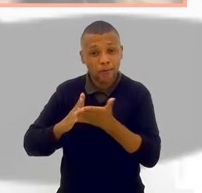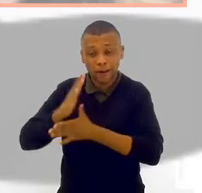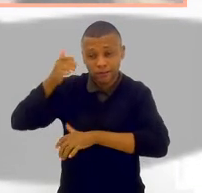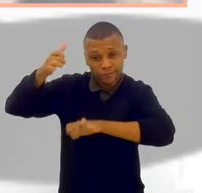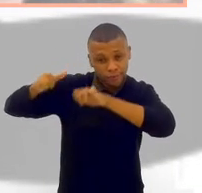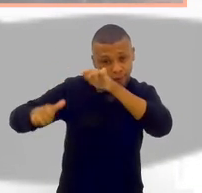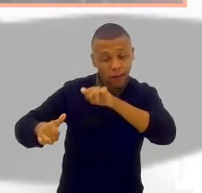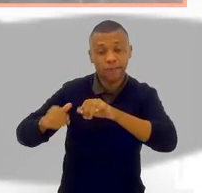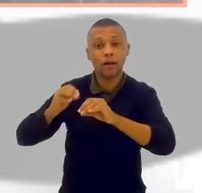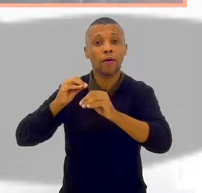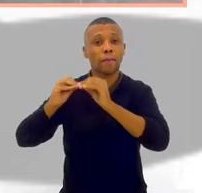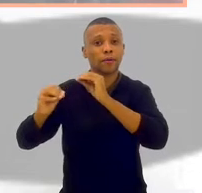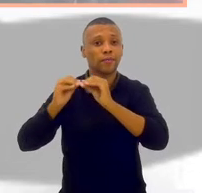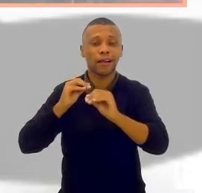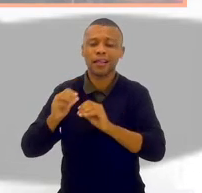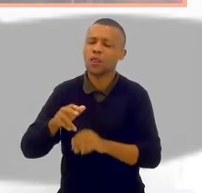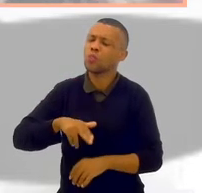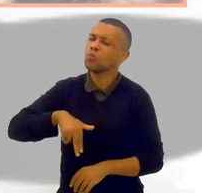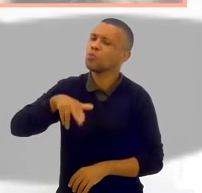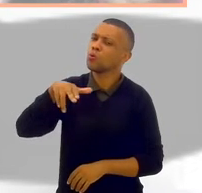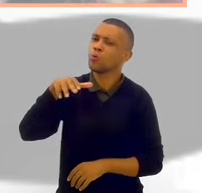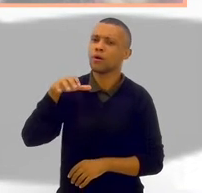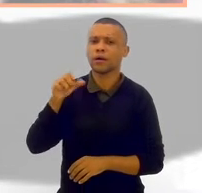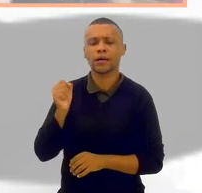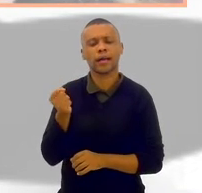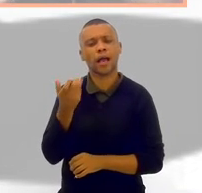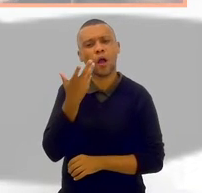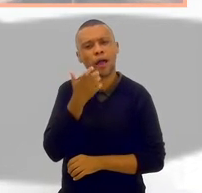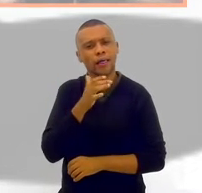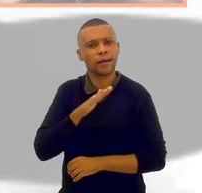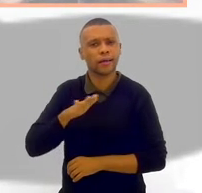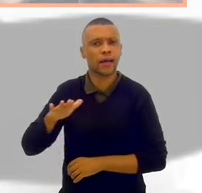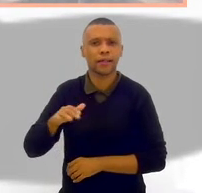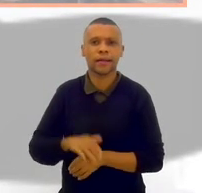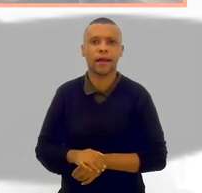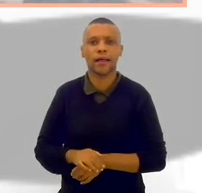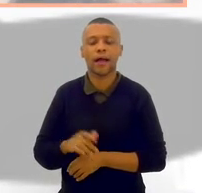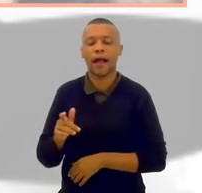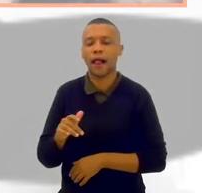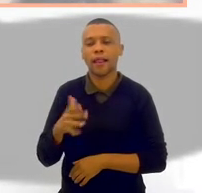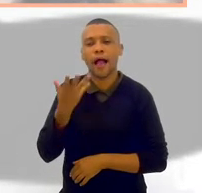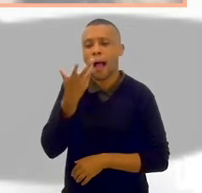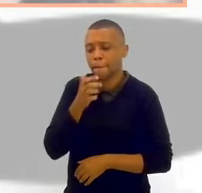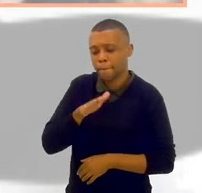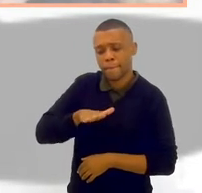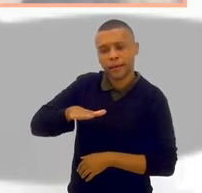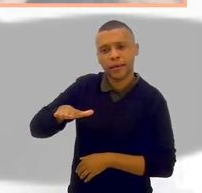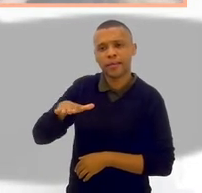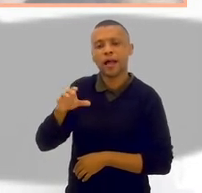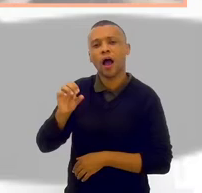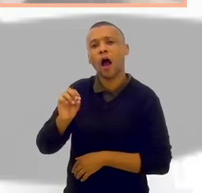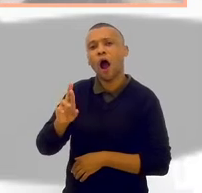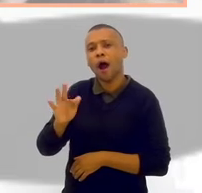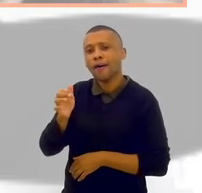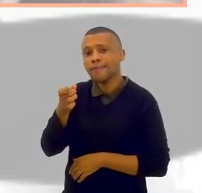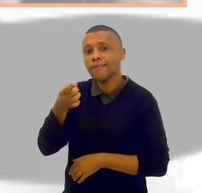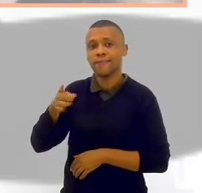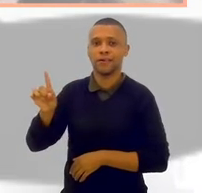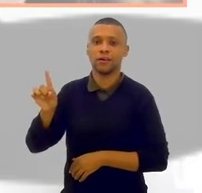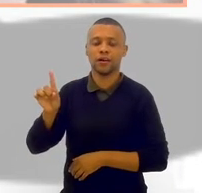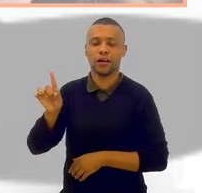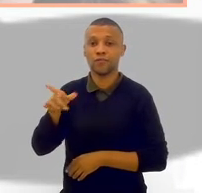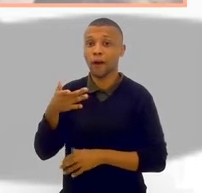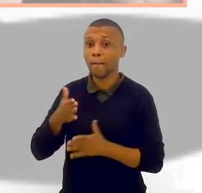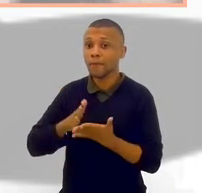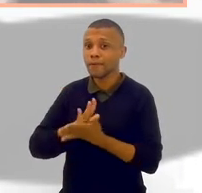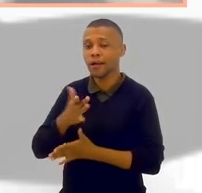fui aprovada, ele nem pensar, eu era criança, era pequena órfã. Eu fui aprovada para participar